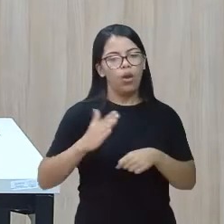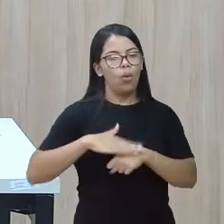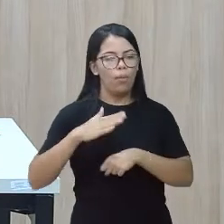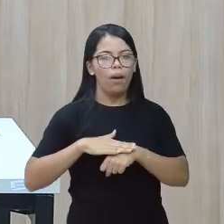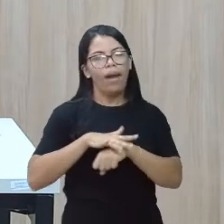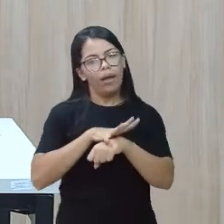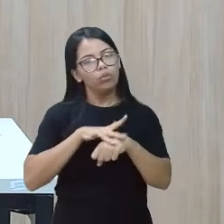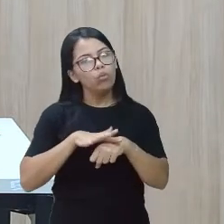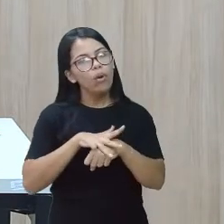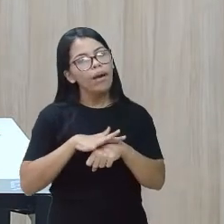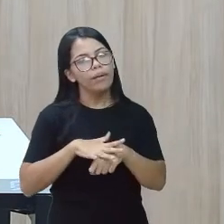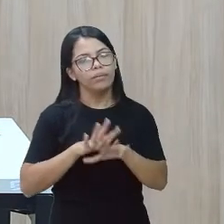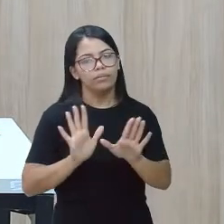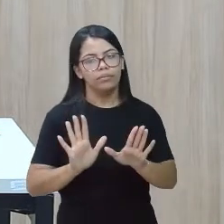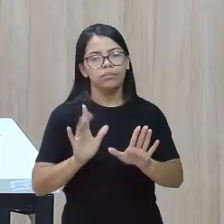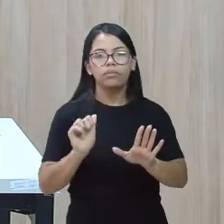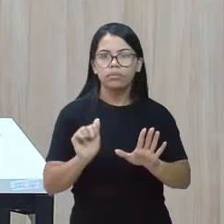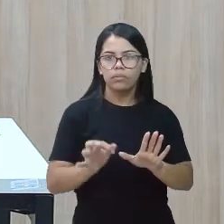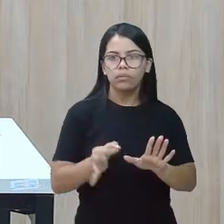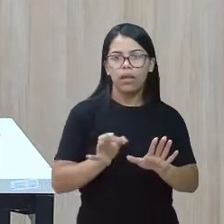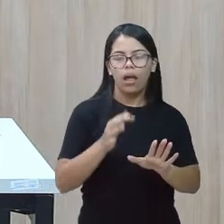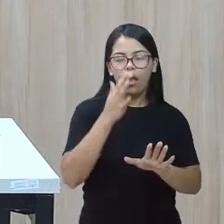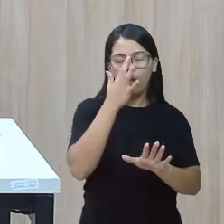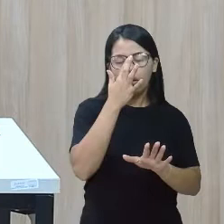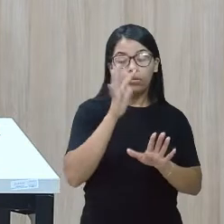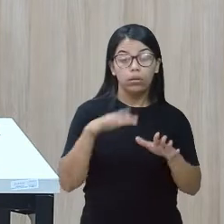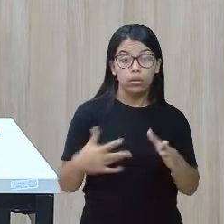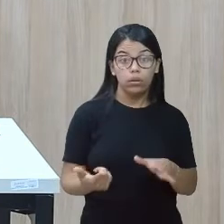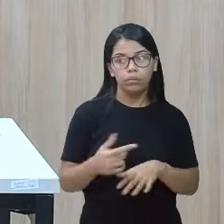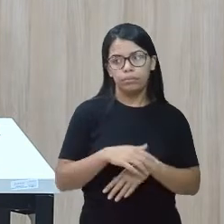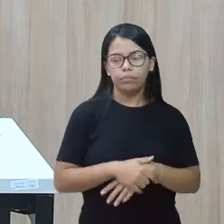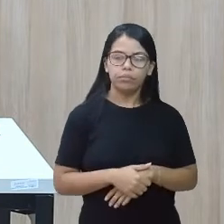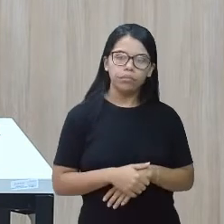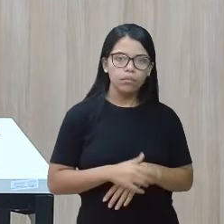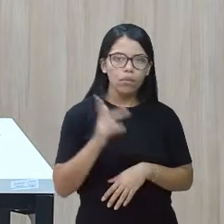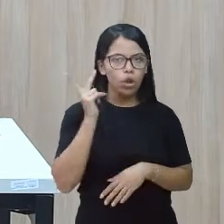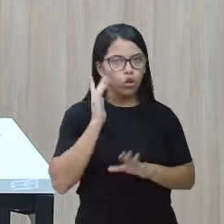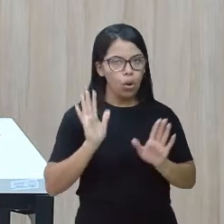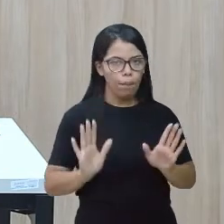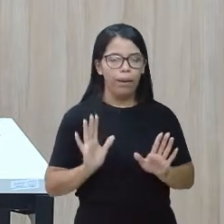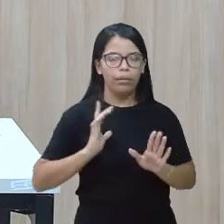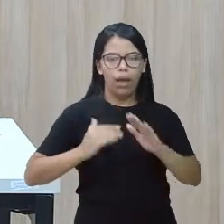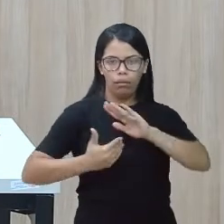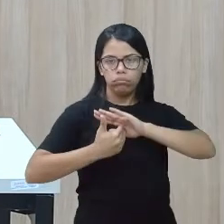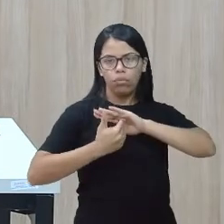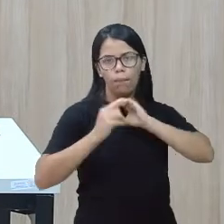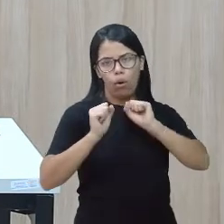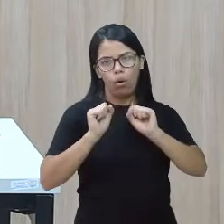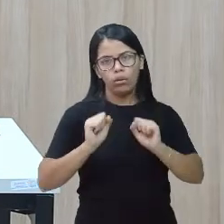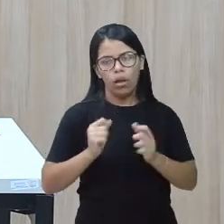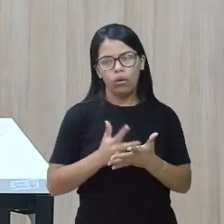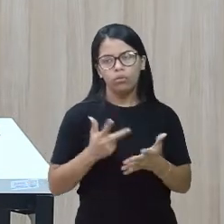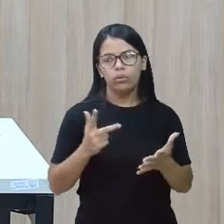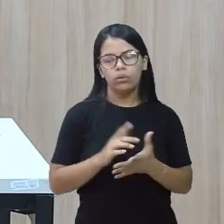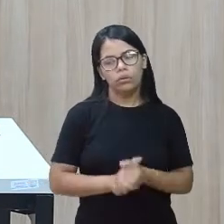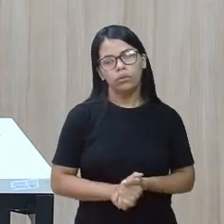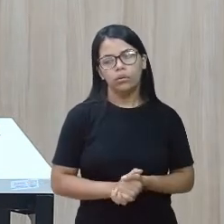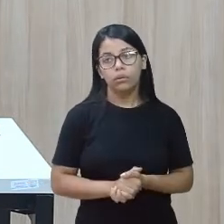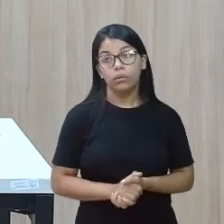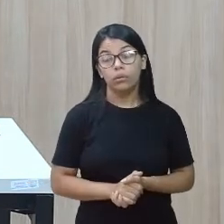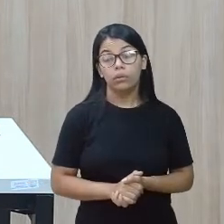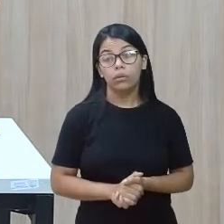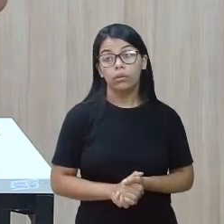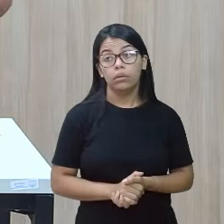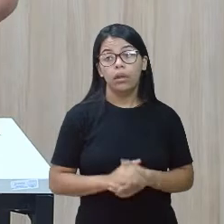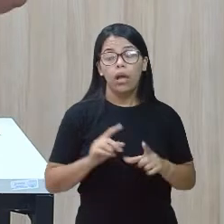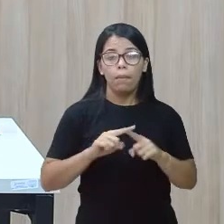enfermidade, diante de um problema aí das fossas nasais estarem obstruídas. E aí a gente vai começar